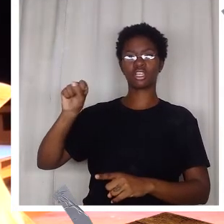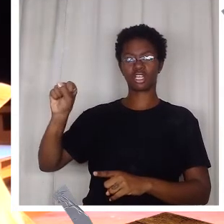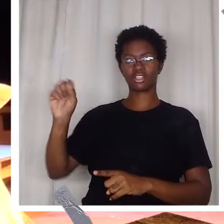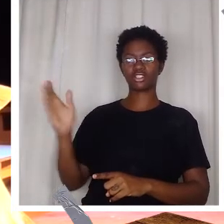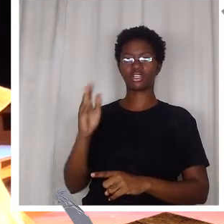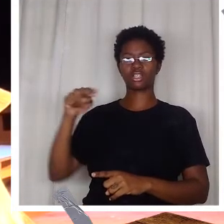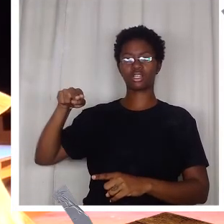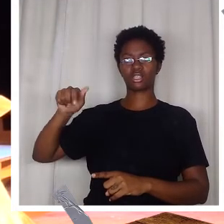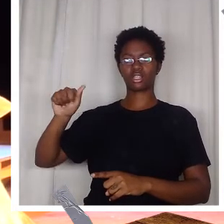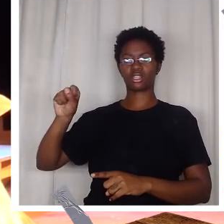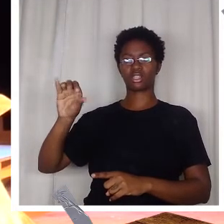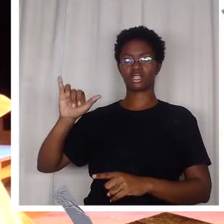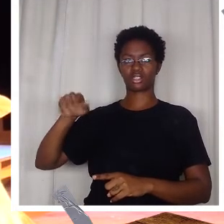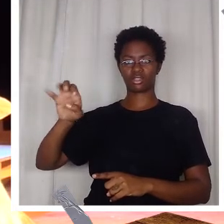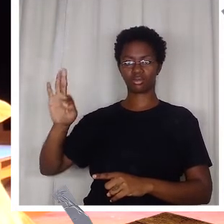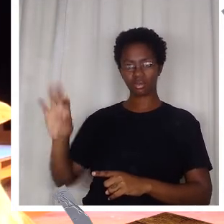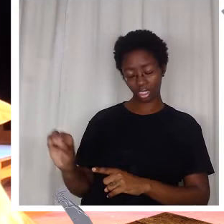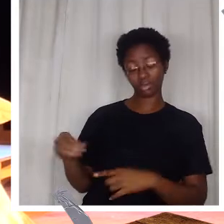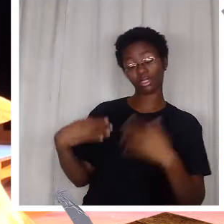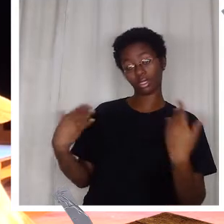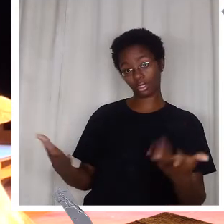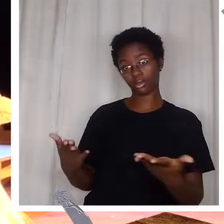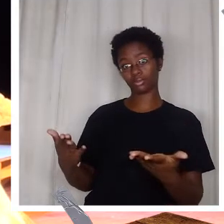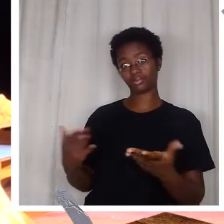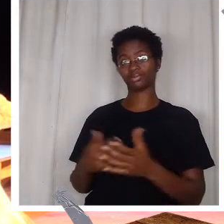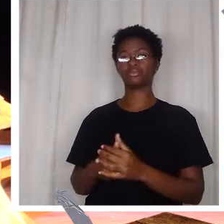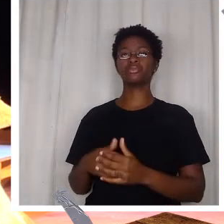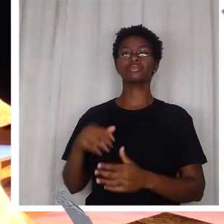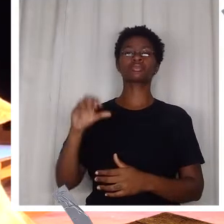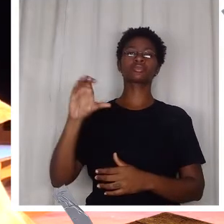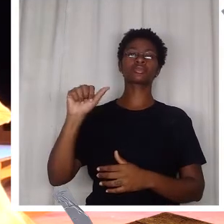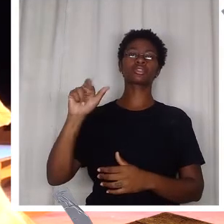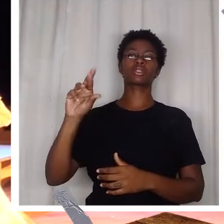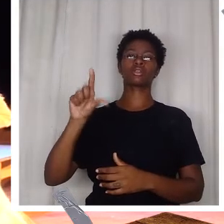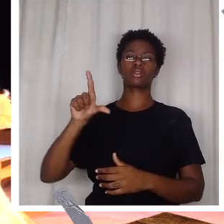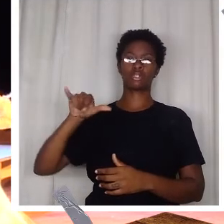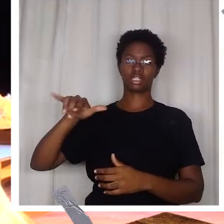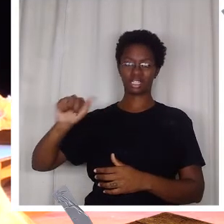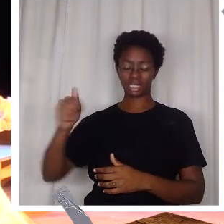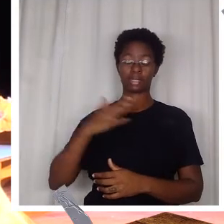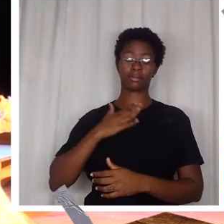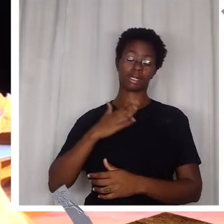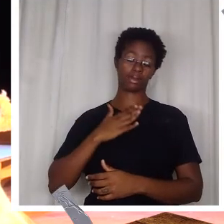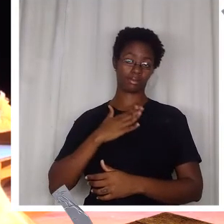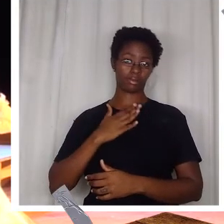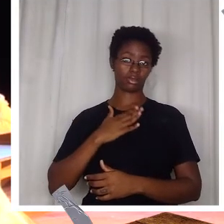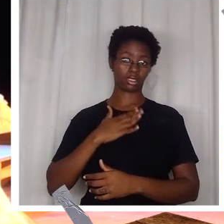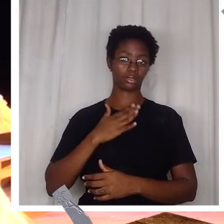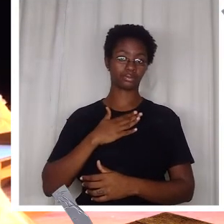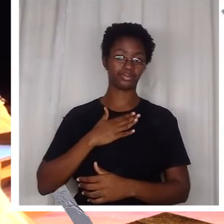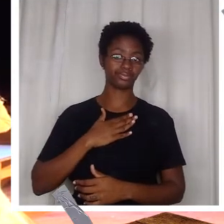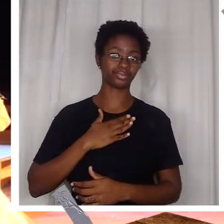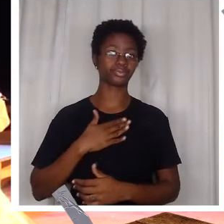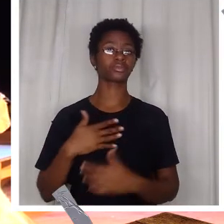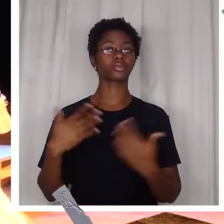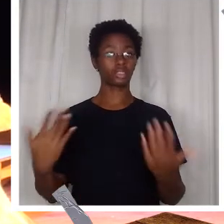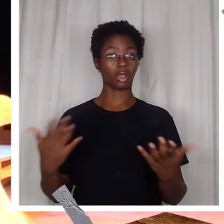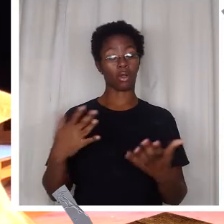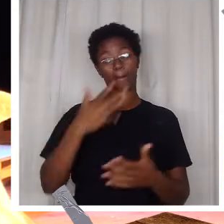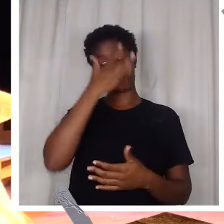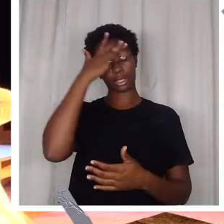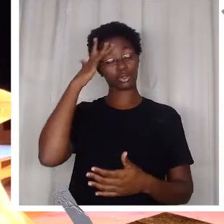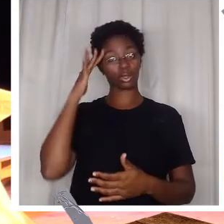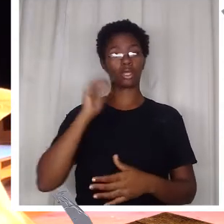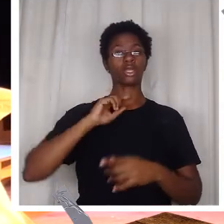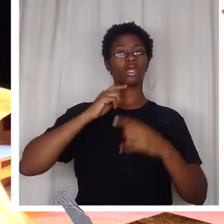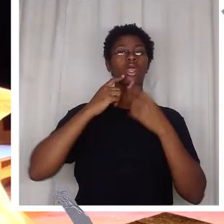Então, a Carolina, na verdade, para mim, ela, além de ser alguém que